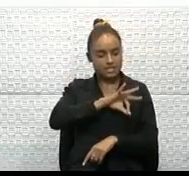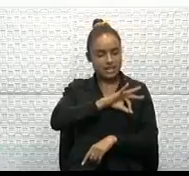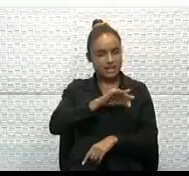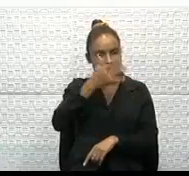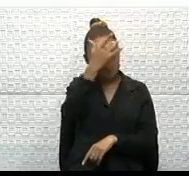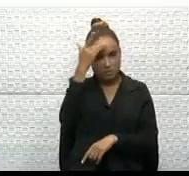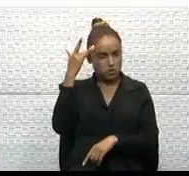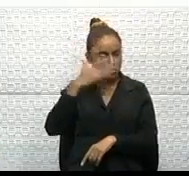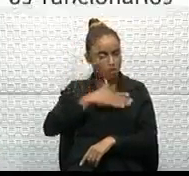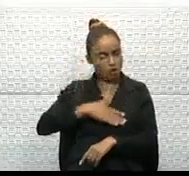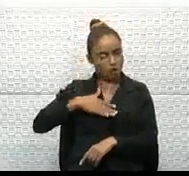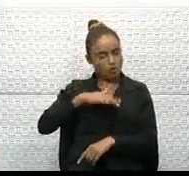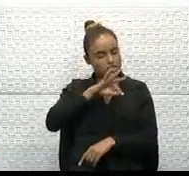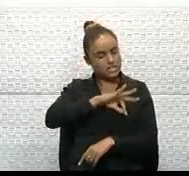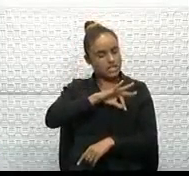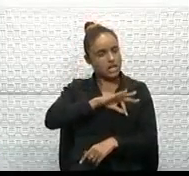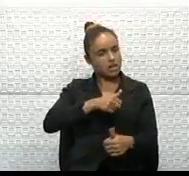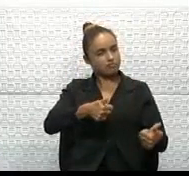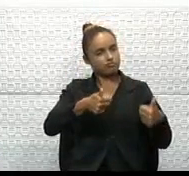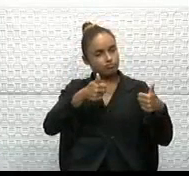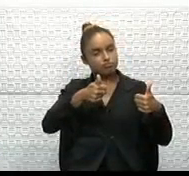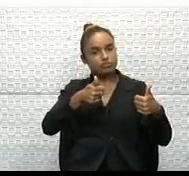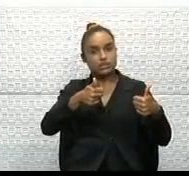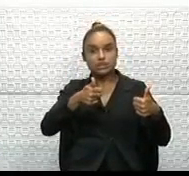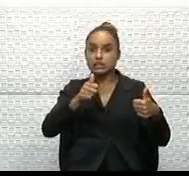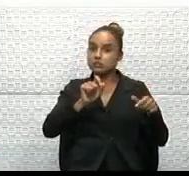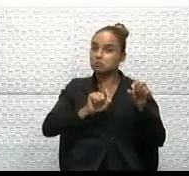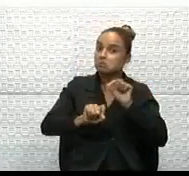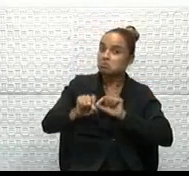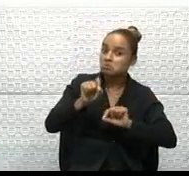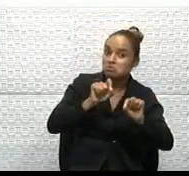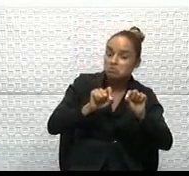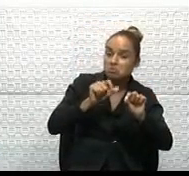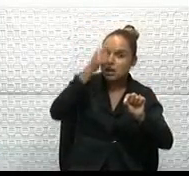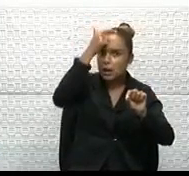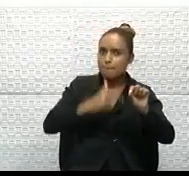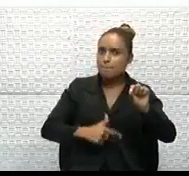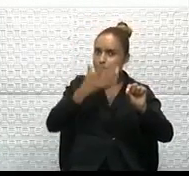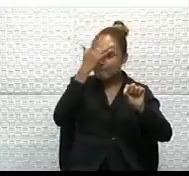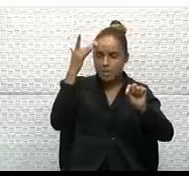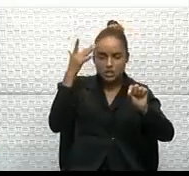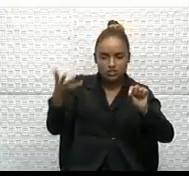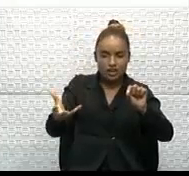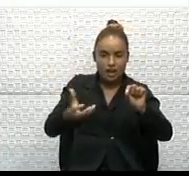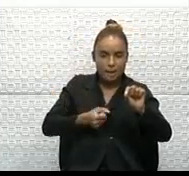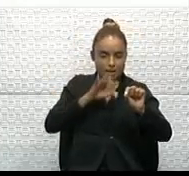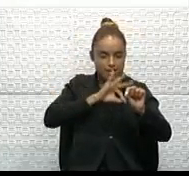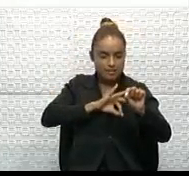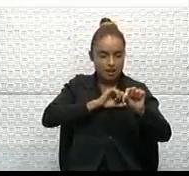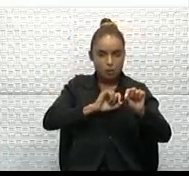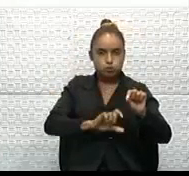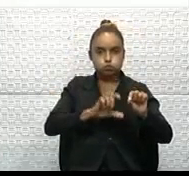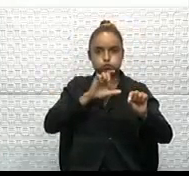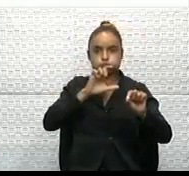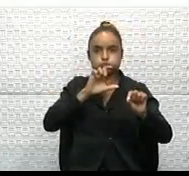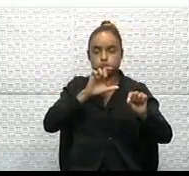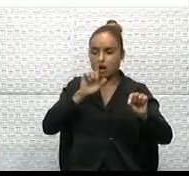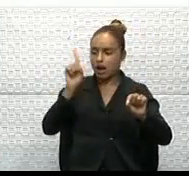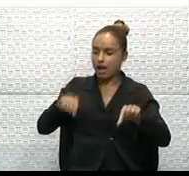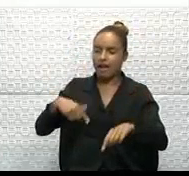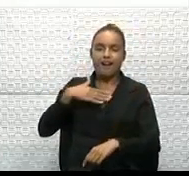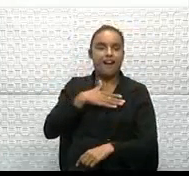remuneração. Será que quanto maior é a satisfação em relação à